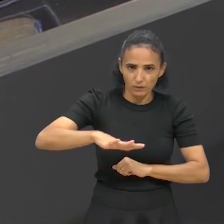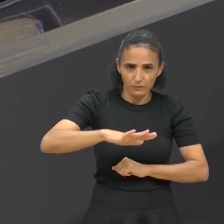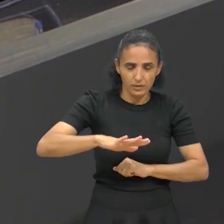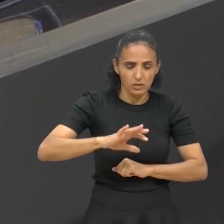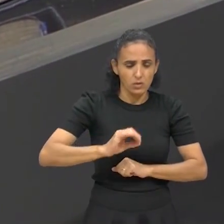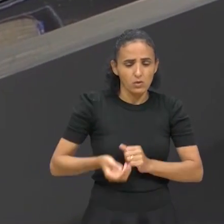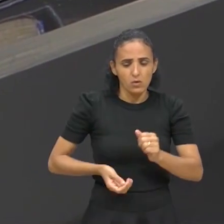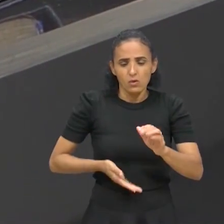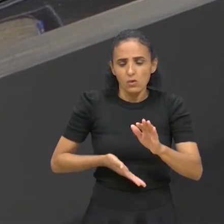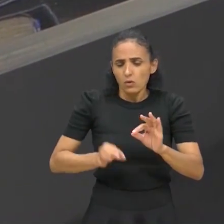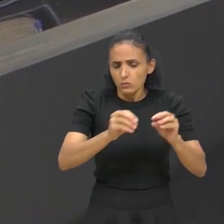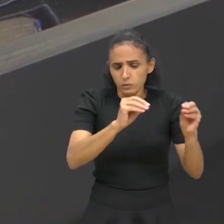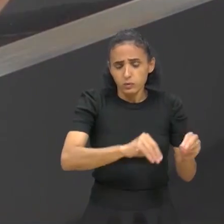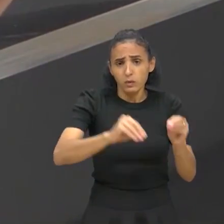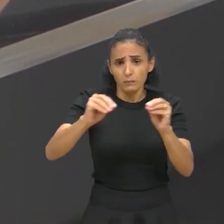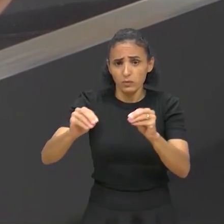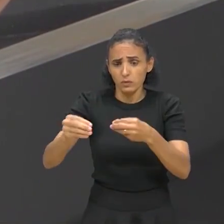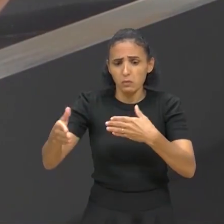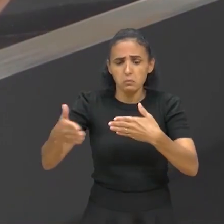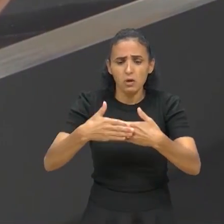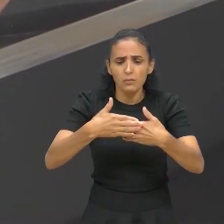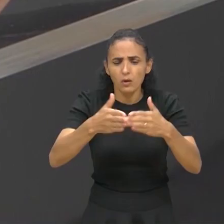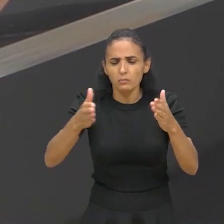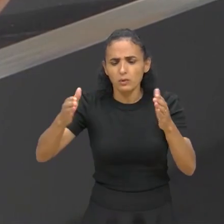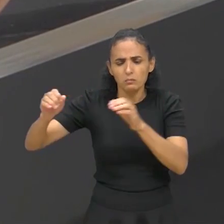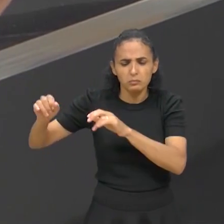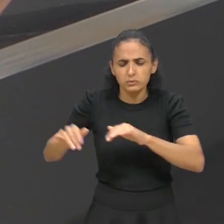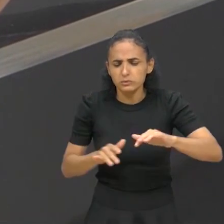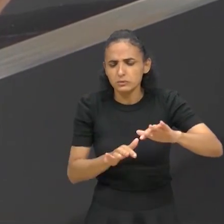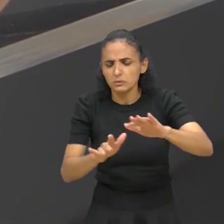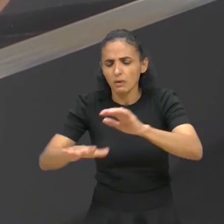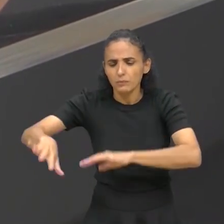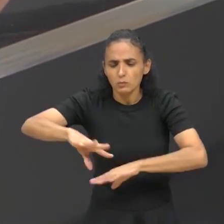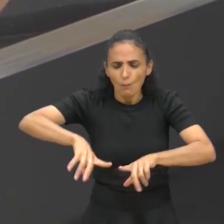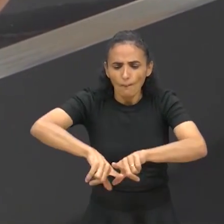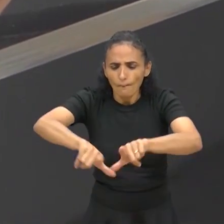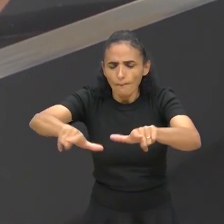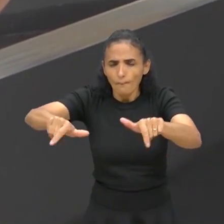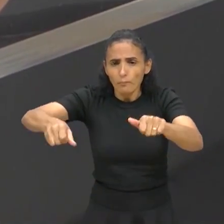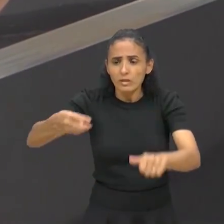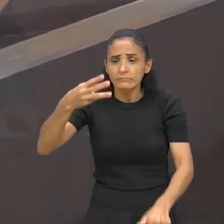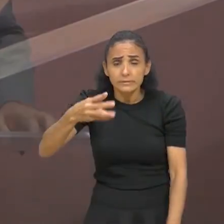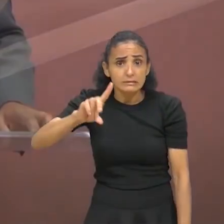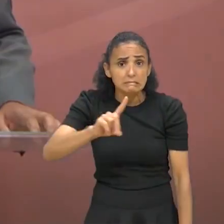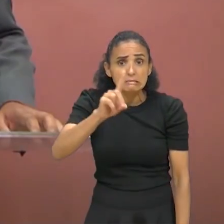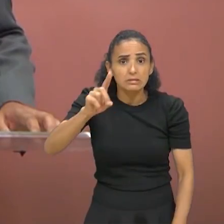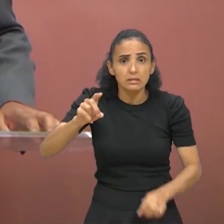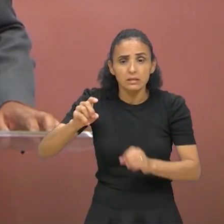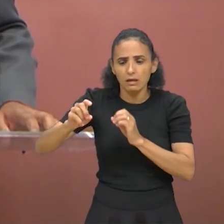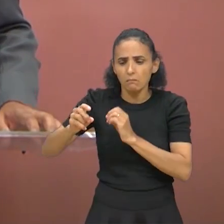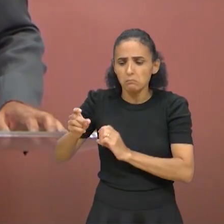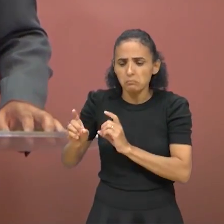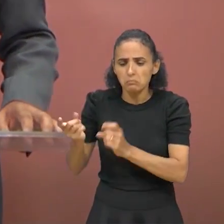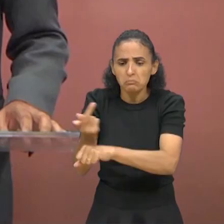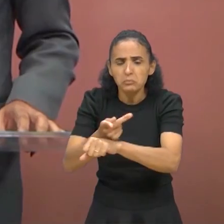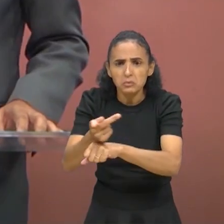os israelitas do Mar Vermelho e saíram ao deserto de Sur e andaram 3 dias no deserto e não acharam